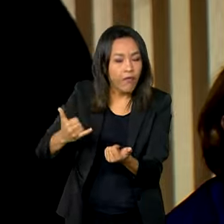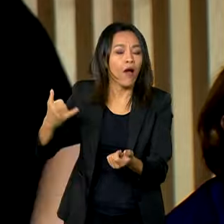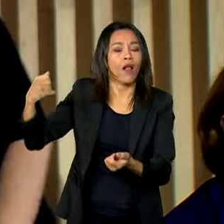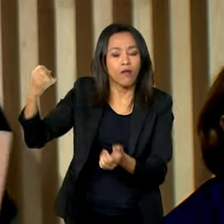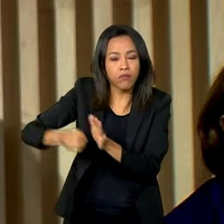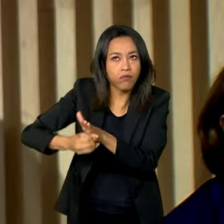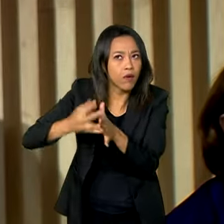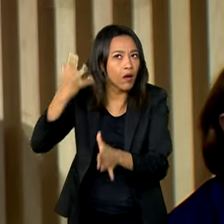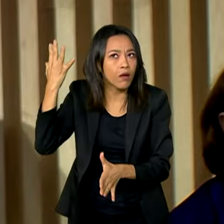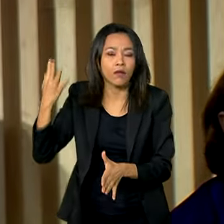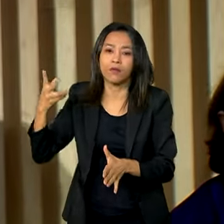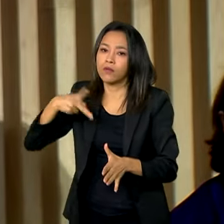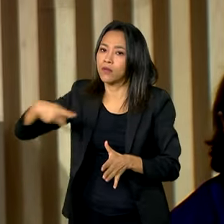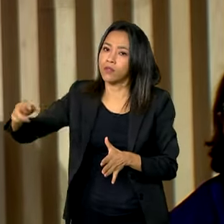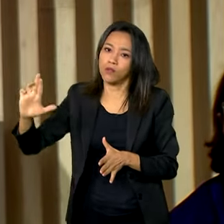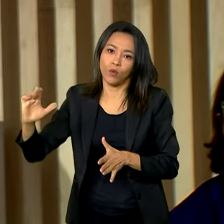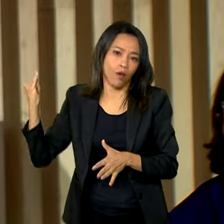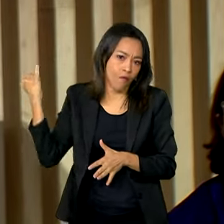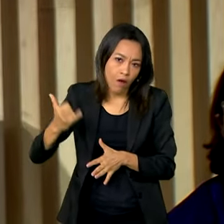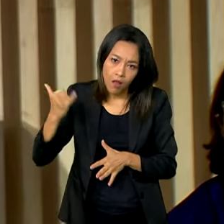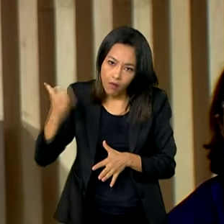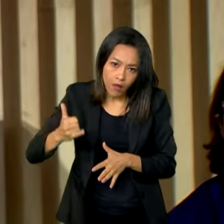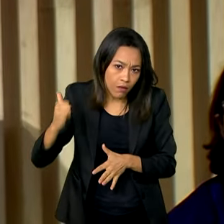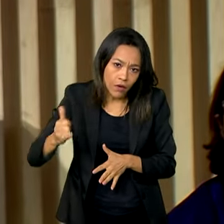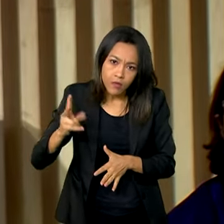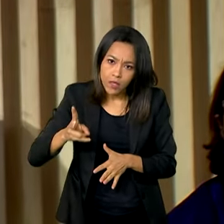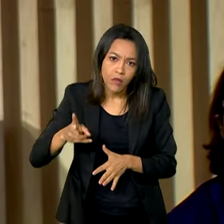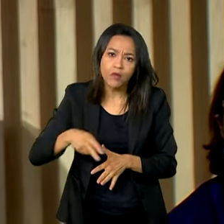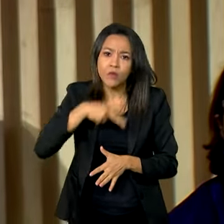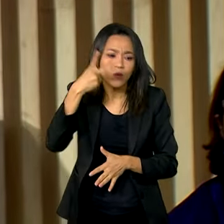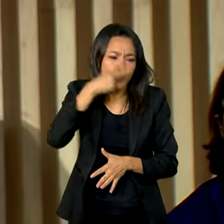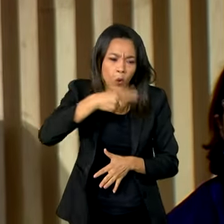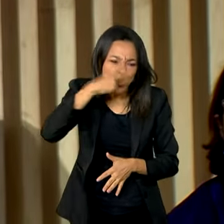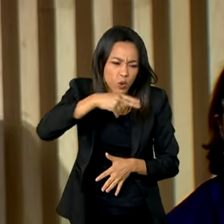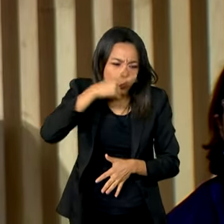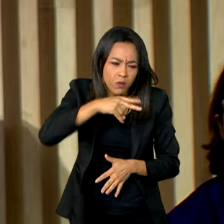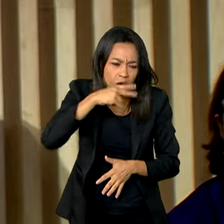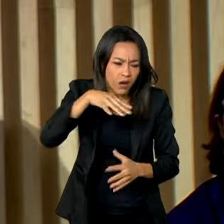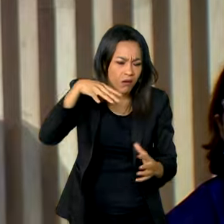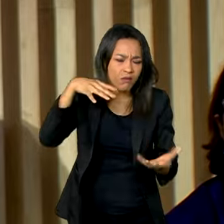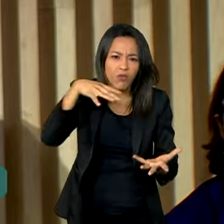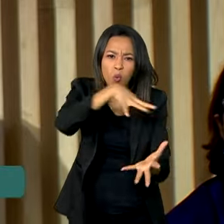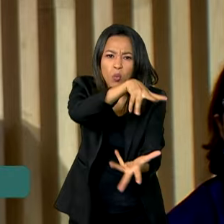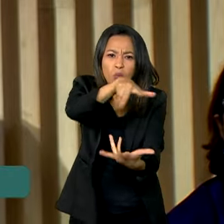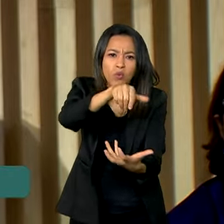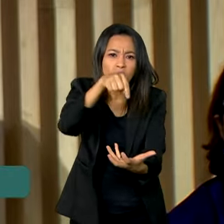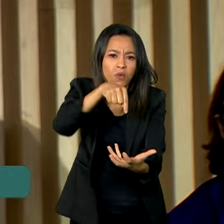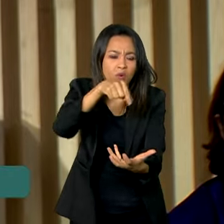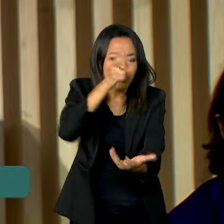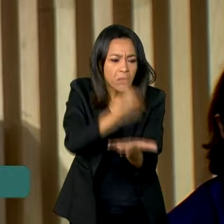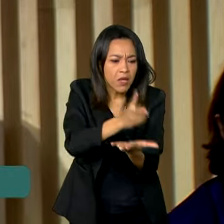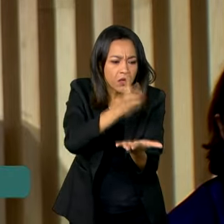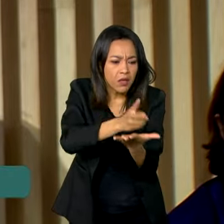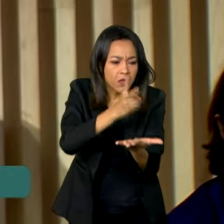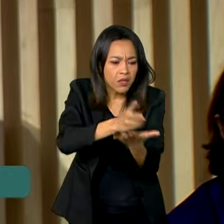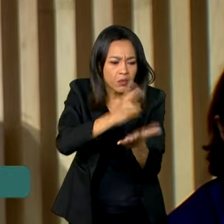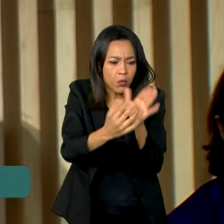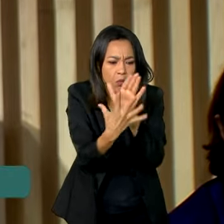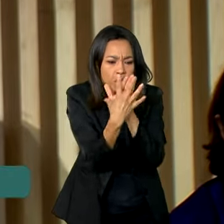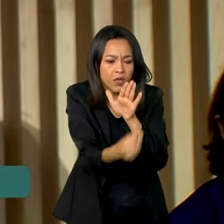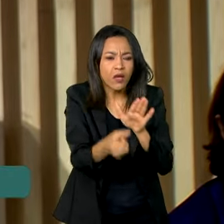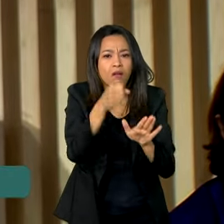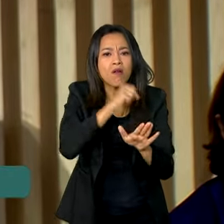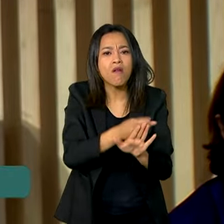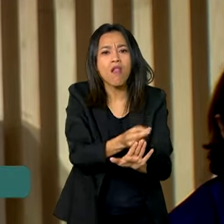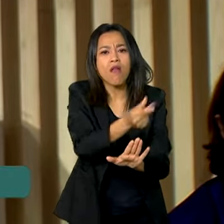repetidamente que não podemos continuar com o mundo sendo governado pela geopolítica que